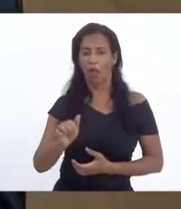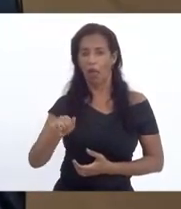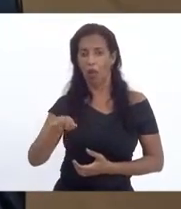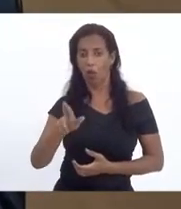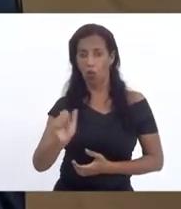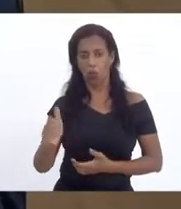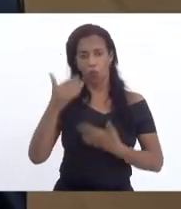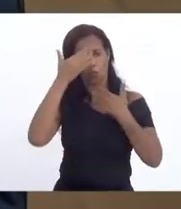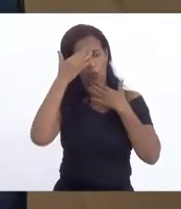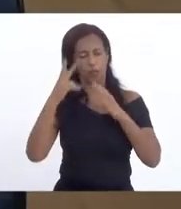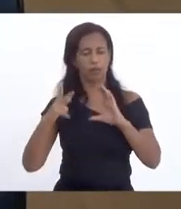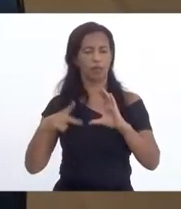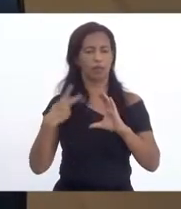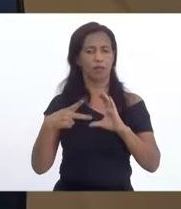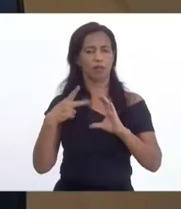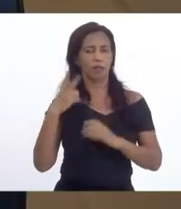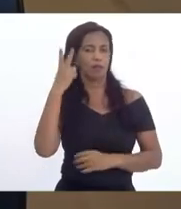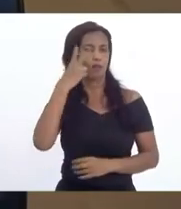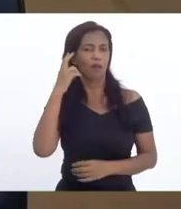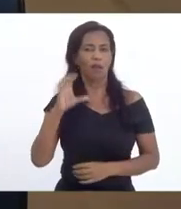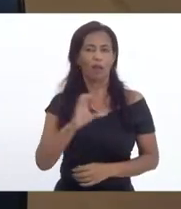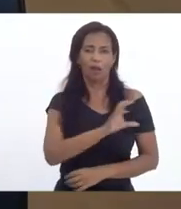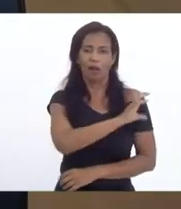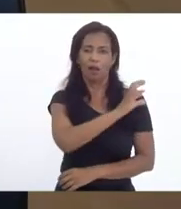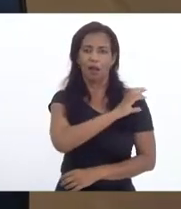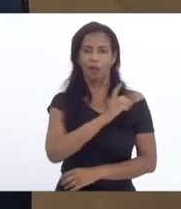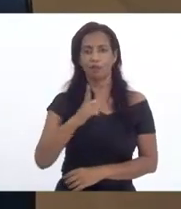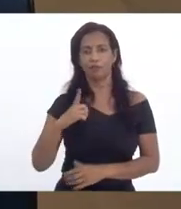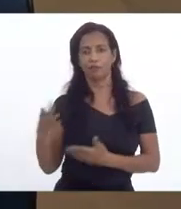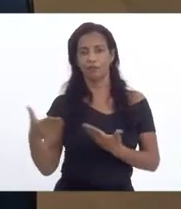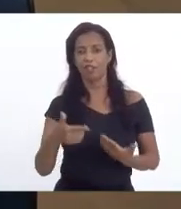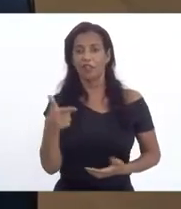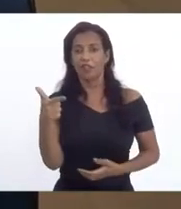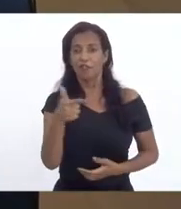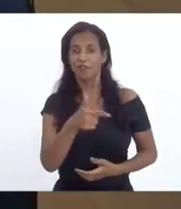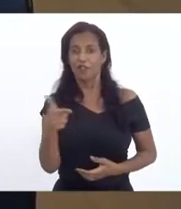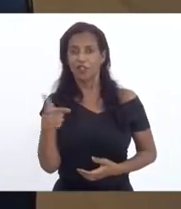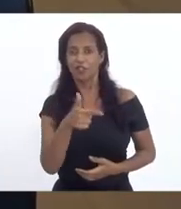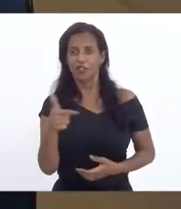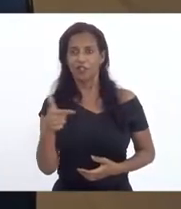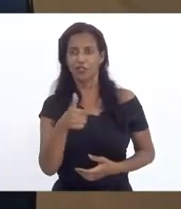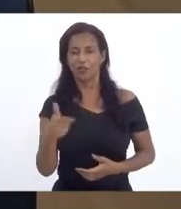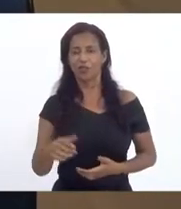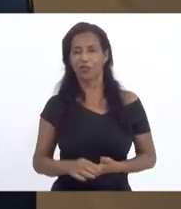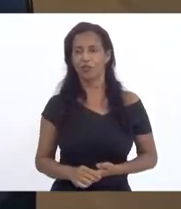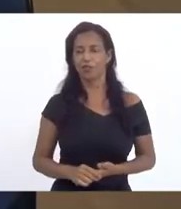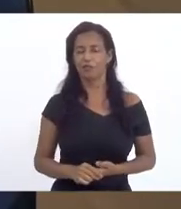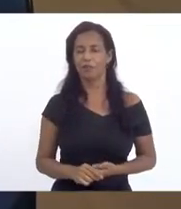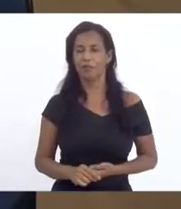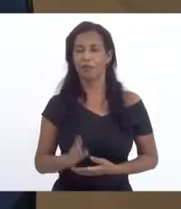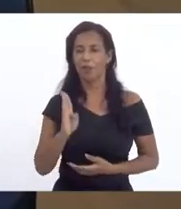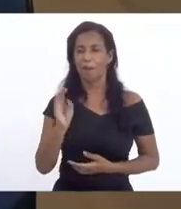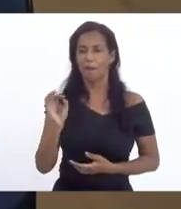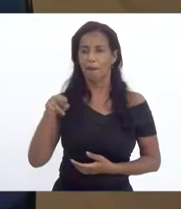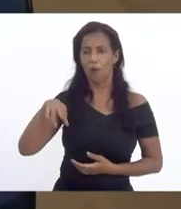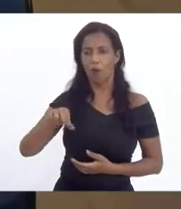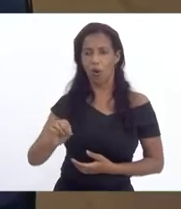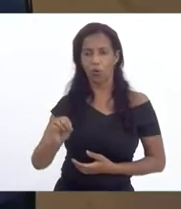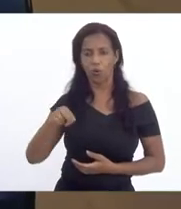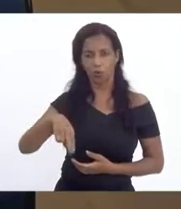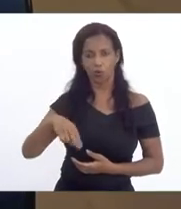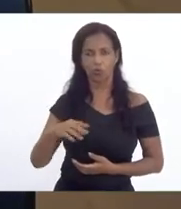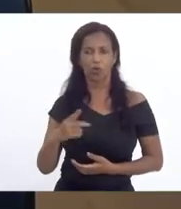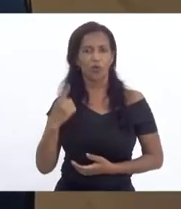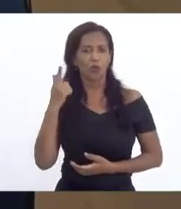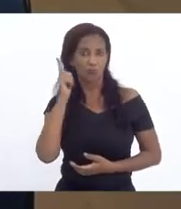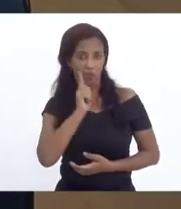mais uma vez à Câmara dos Vereadores de Campos. Temos aqui 22 bótons. Tem aqui vereadores de outros municípios. Vamos ver se a